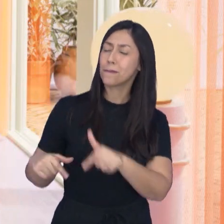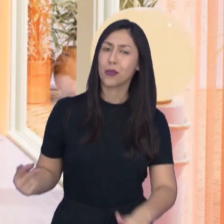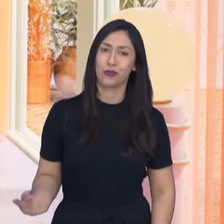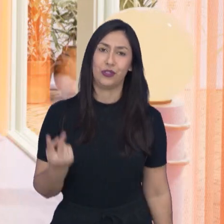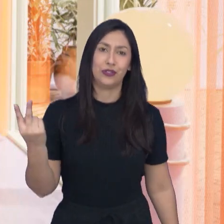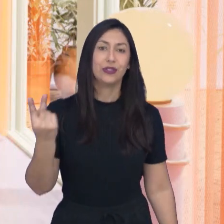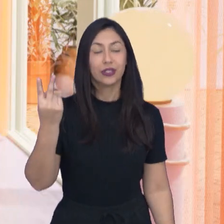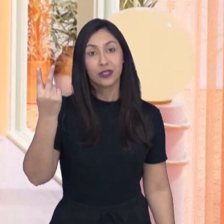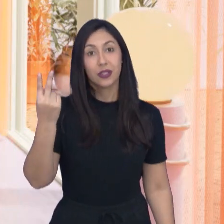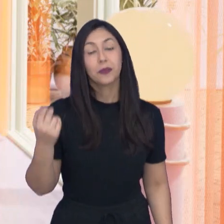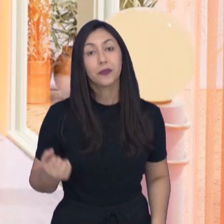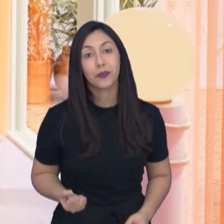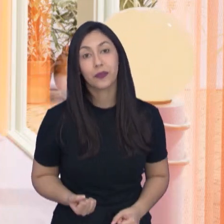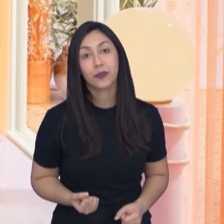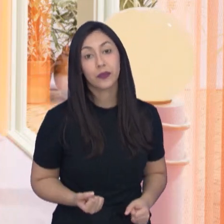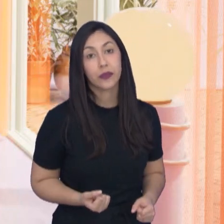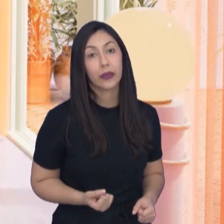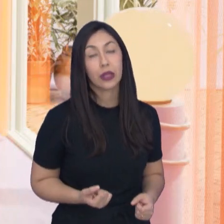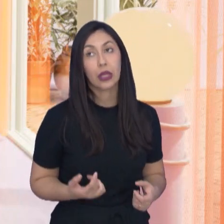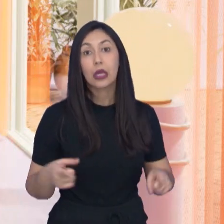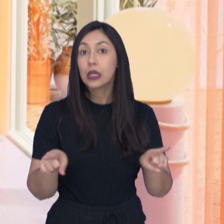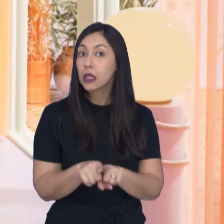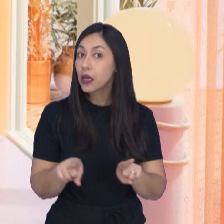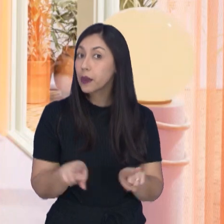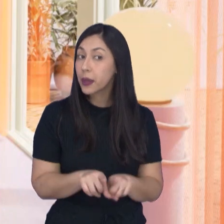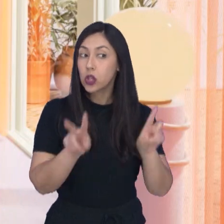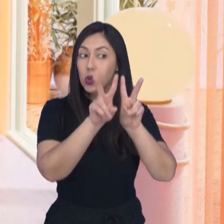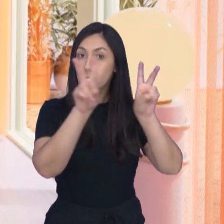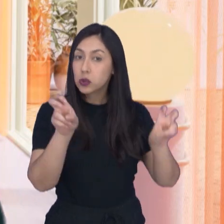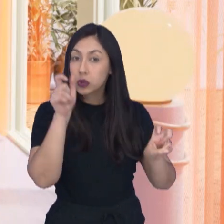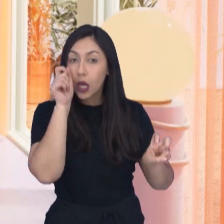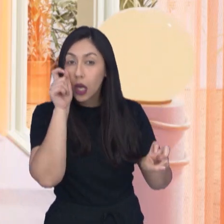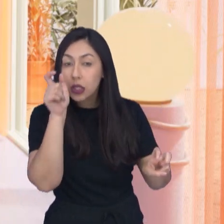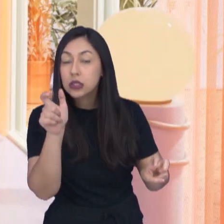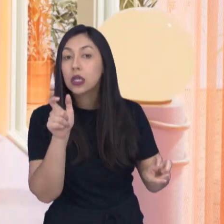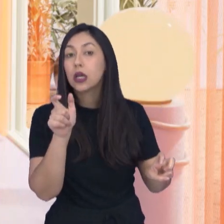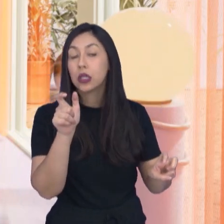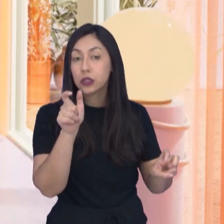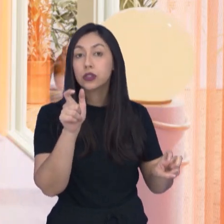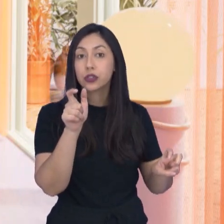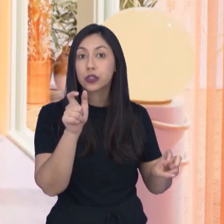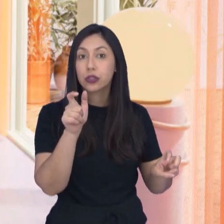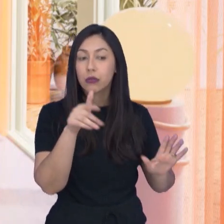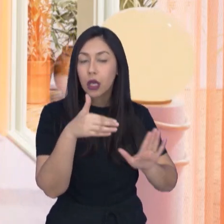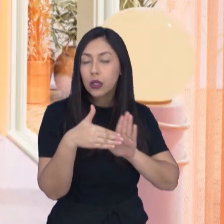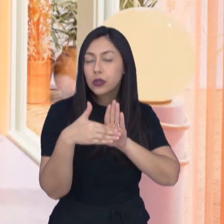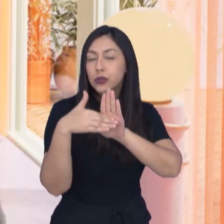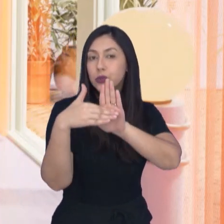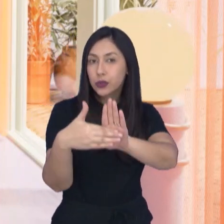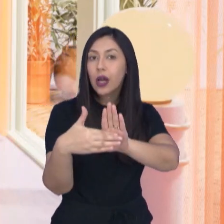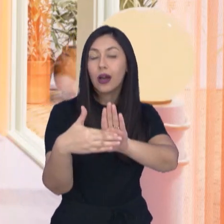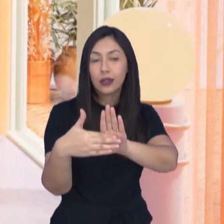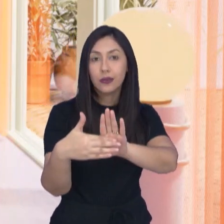está, né, onde ela está. E outra questão também muito interessante que vem aí a somar, né, para esse bate-papo, por